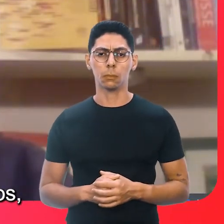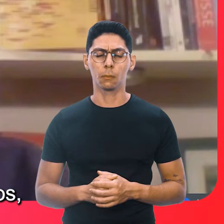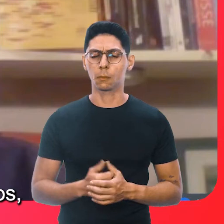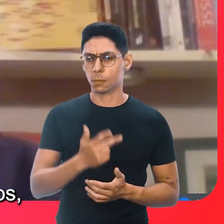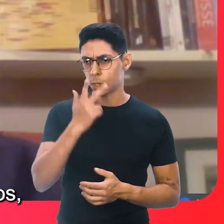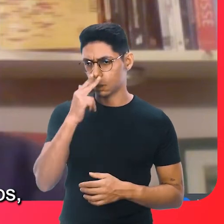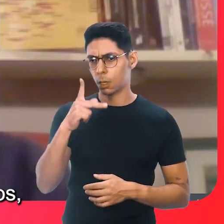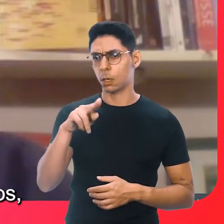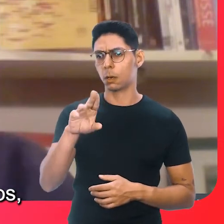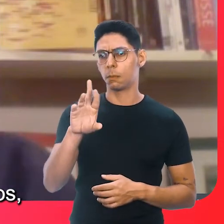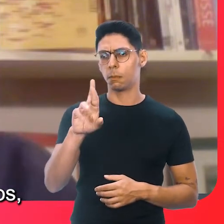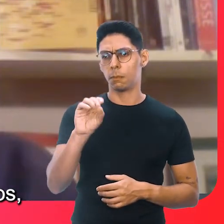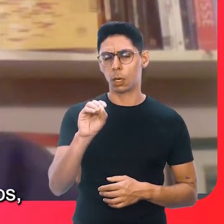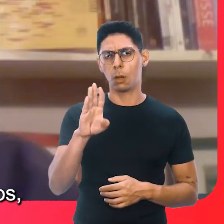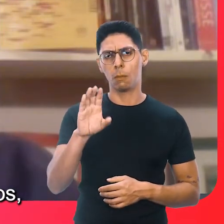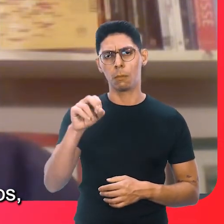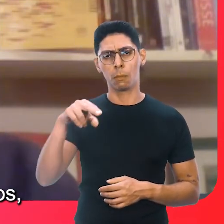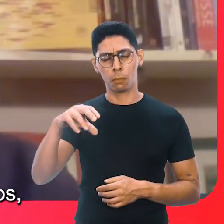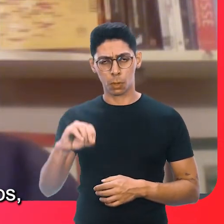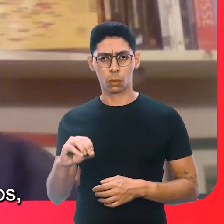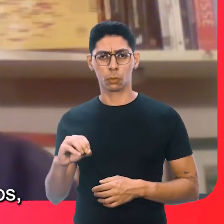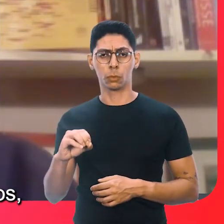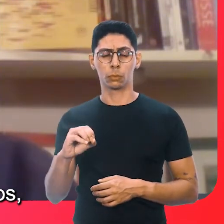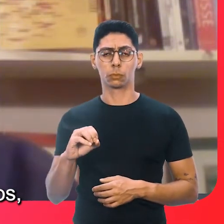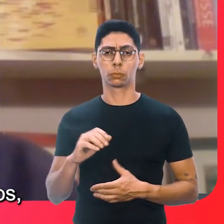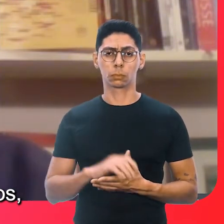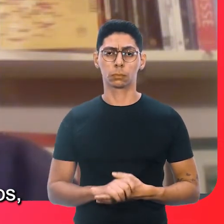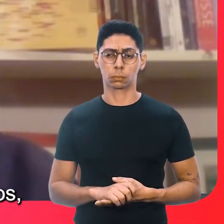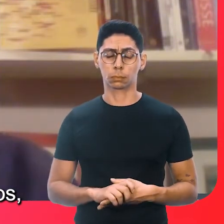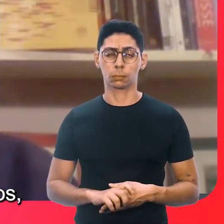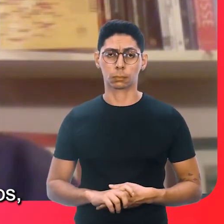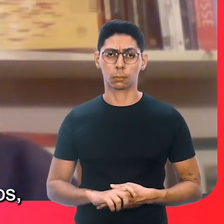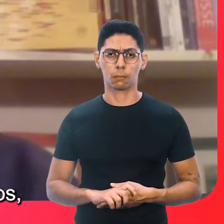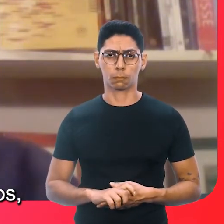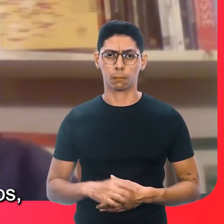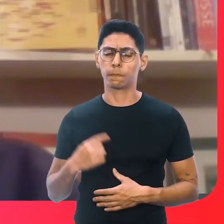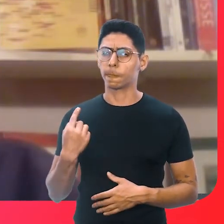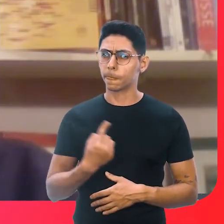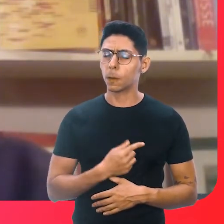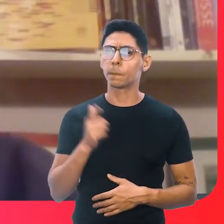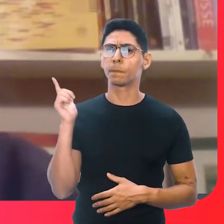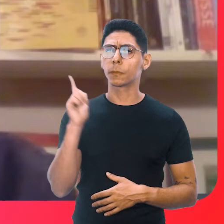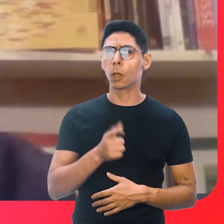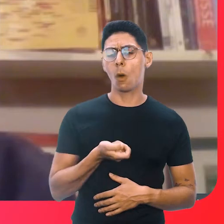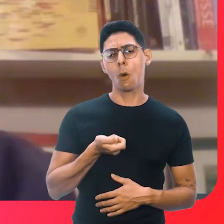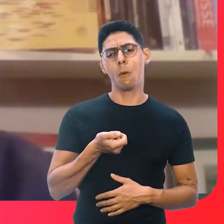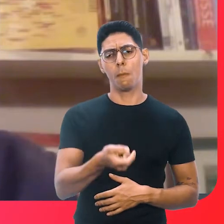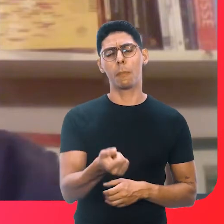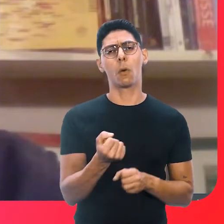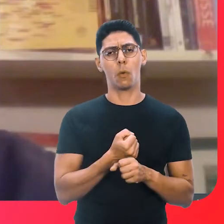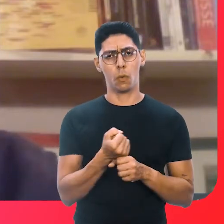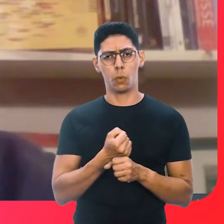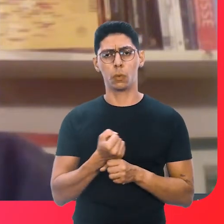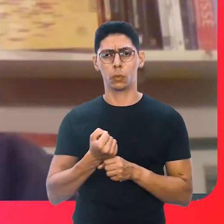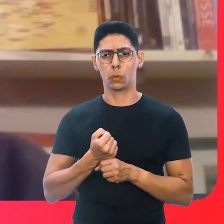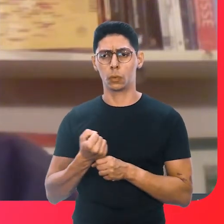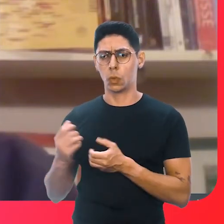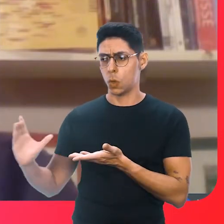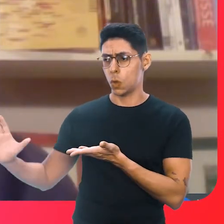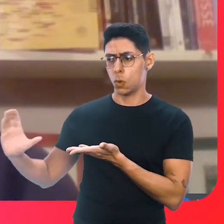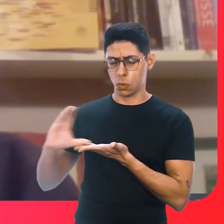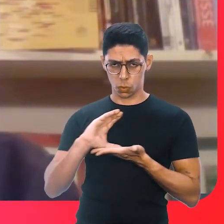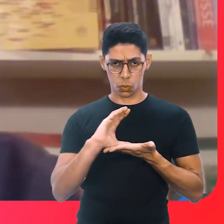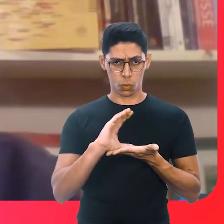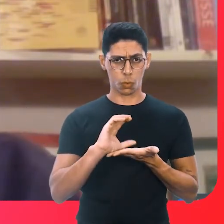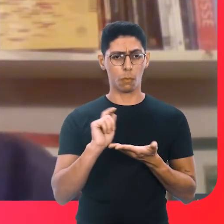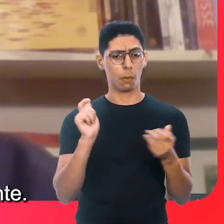da agência Rádio Web. A gente conseguiu, durante poucos anos, infelizmente, um patrocínio para